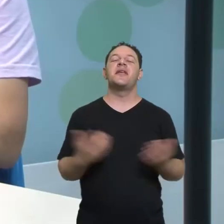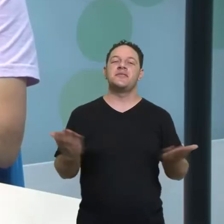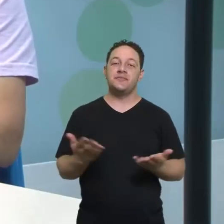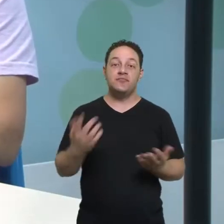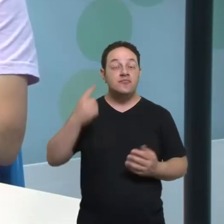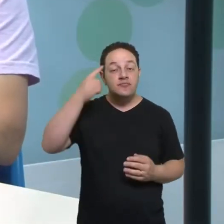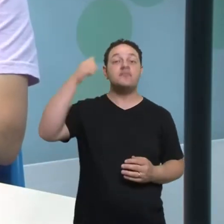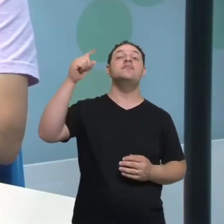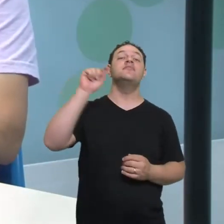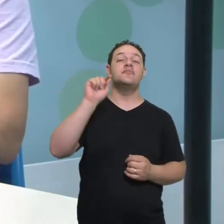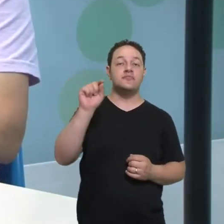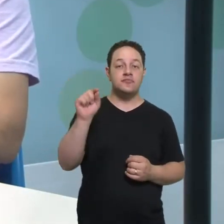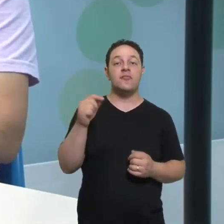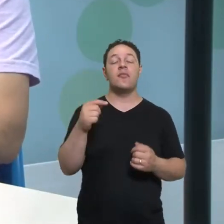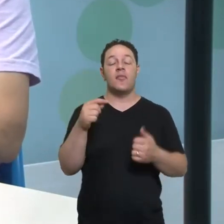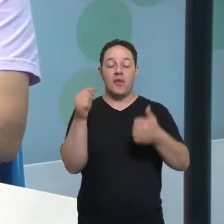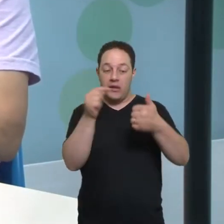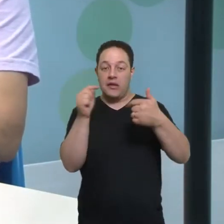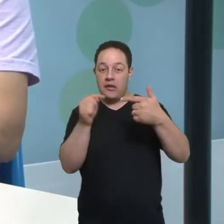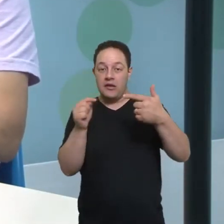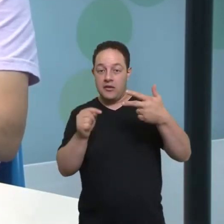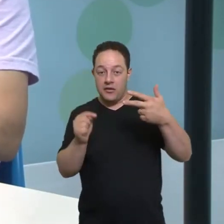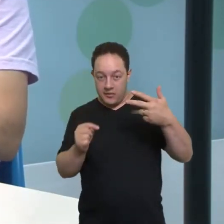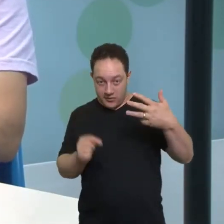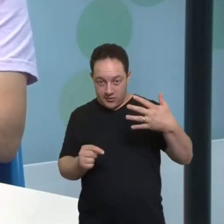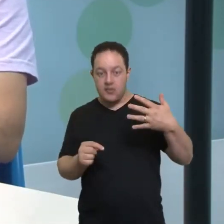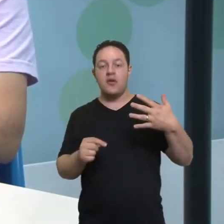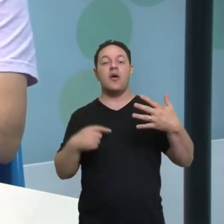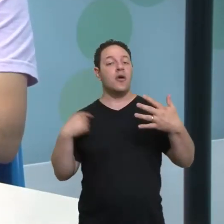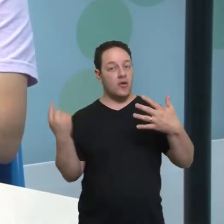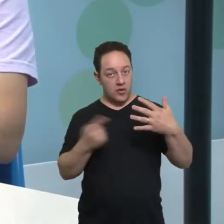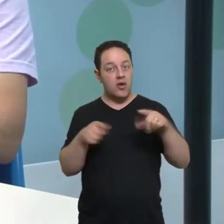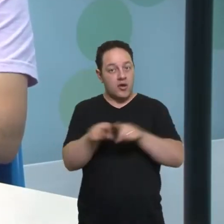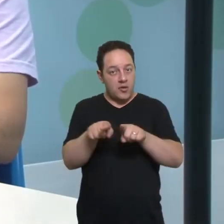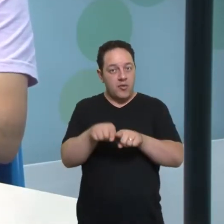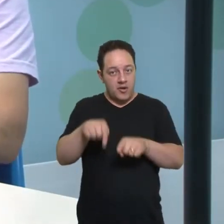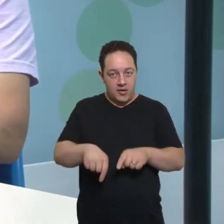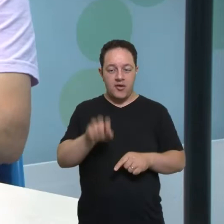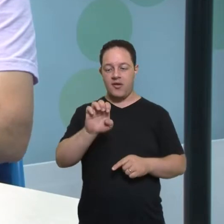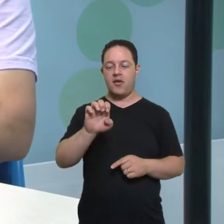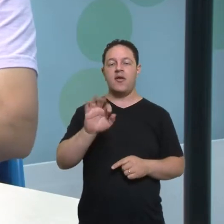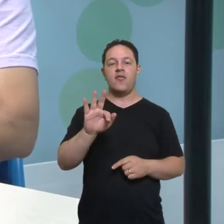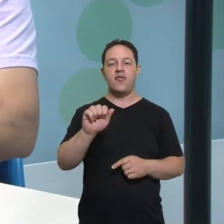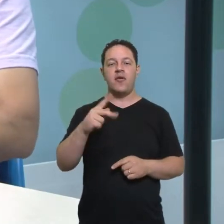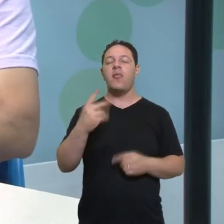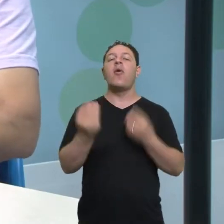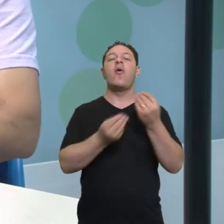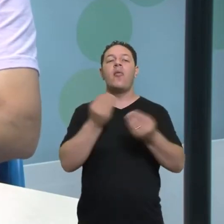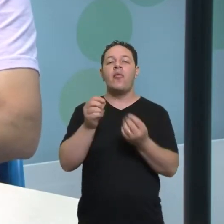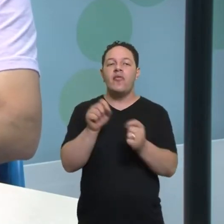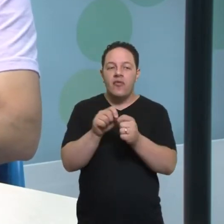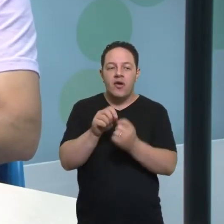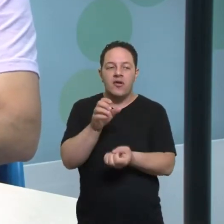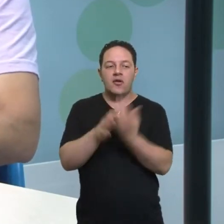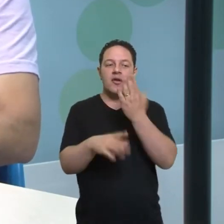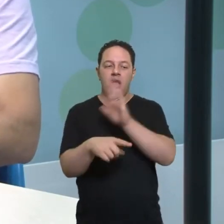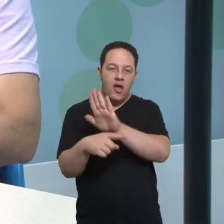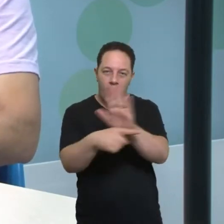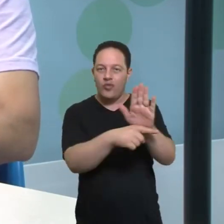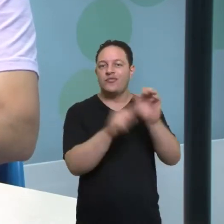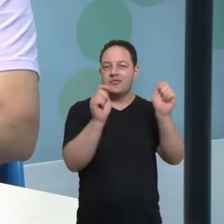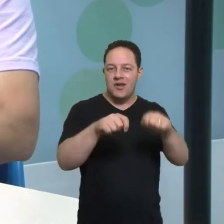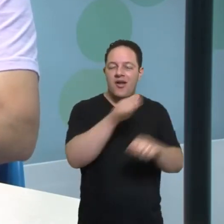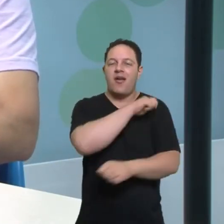aqui lembrar de algumas ações que também é nós realizamos aqui na FPF para contribuir aí justamente